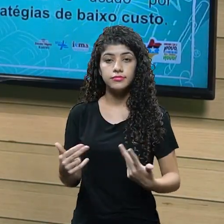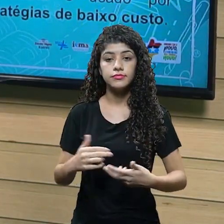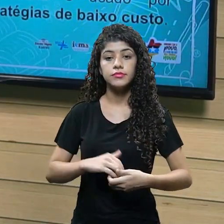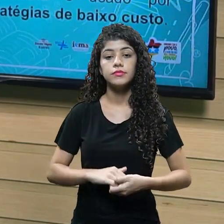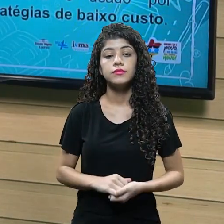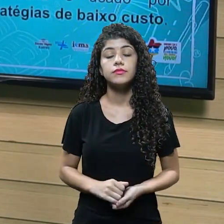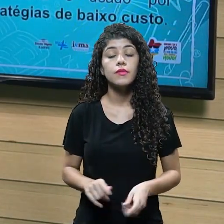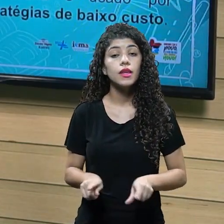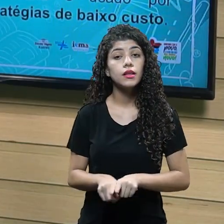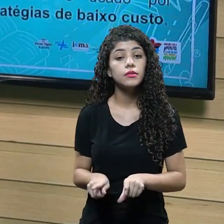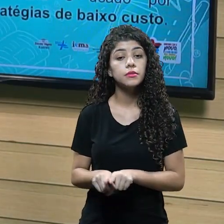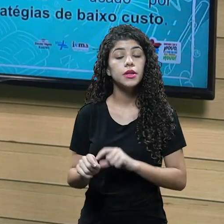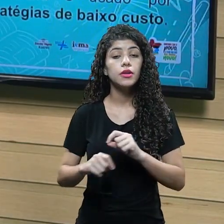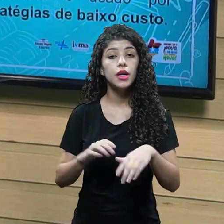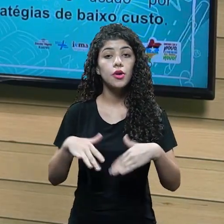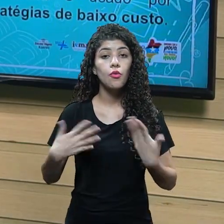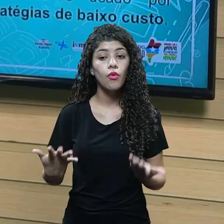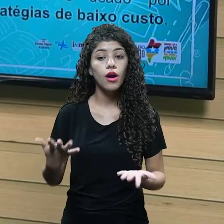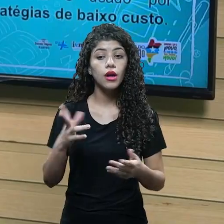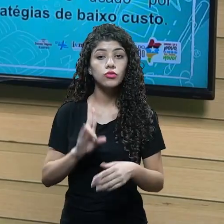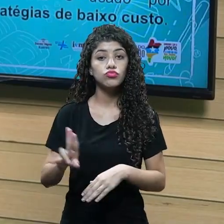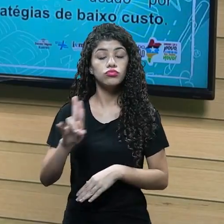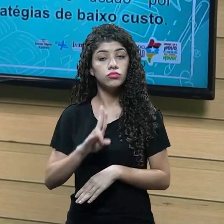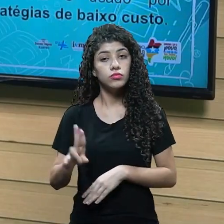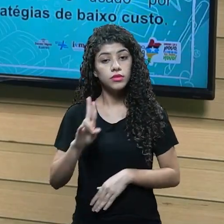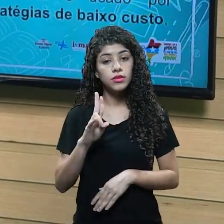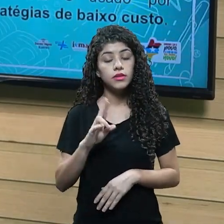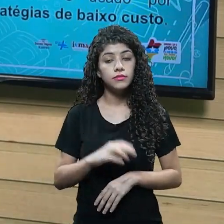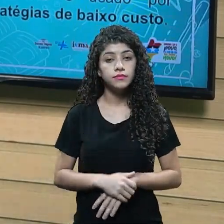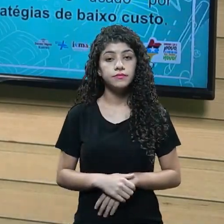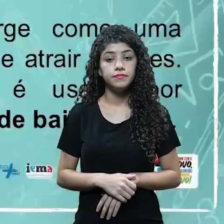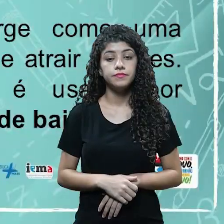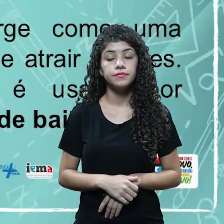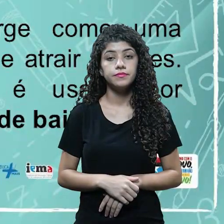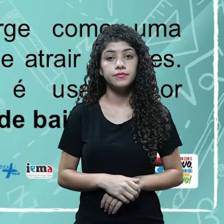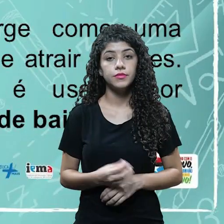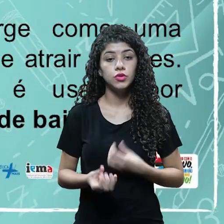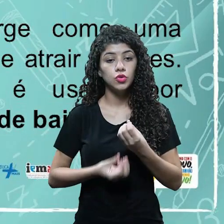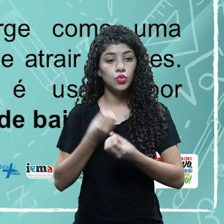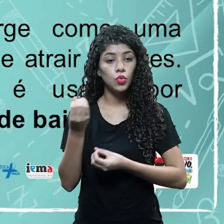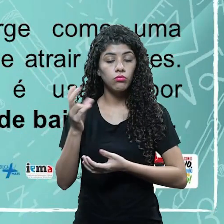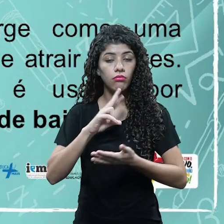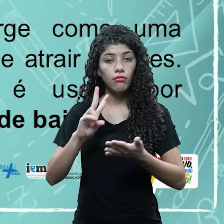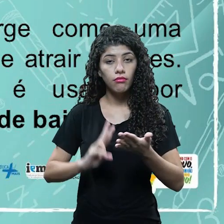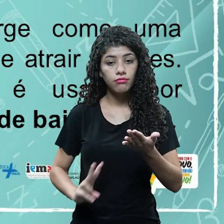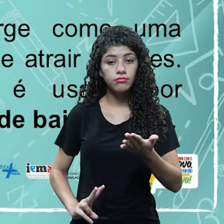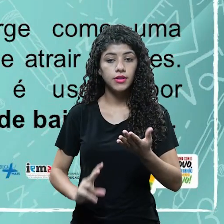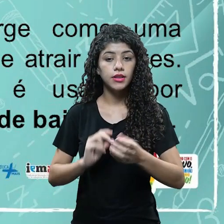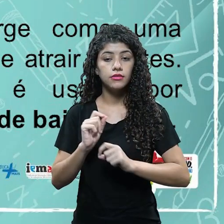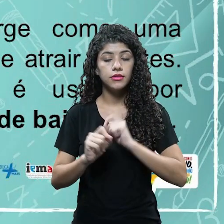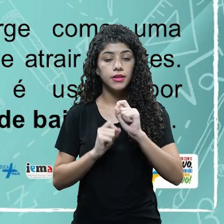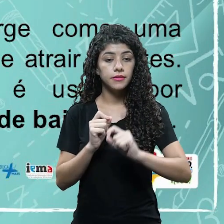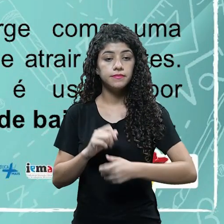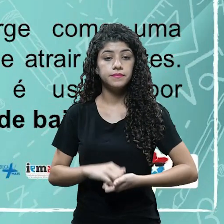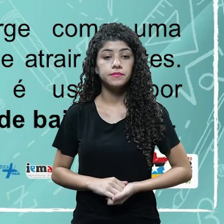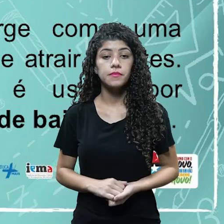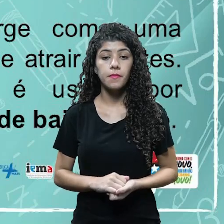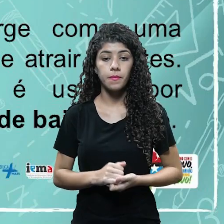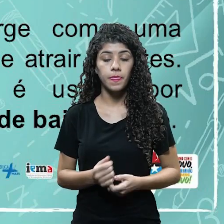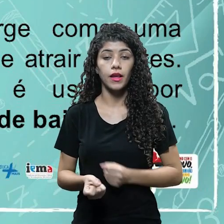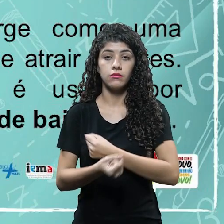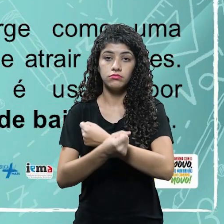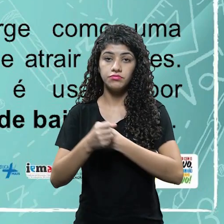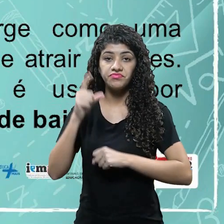tá? E vamos ver quais são os métodos aplicados para poder funcionar o marketing de guerrilha. Bora dar uma lida no primeiro slide, pessoal. O que que diz, ó? Uma das